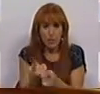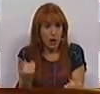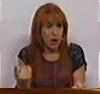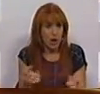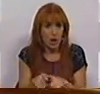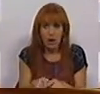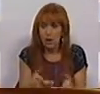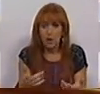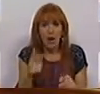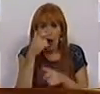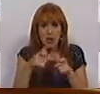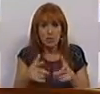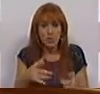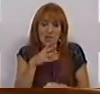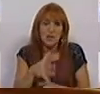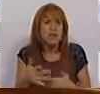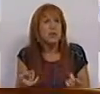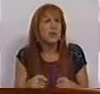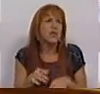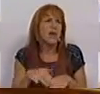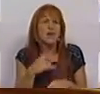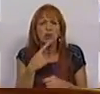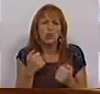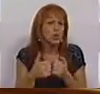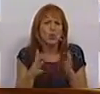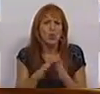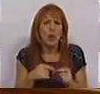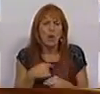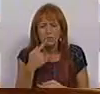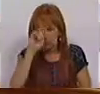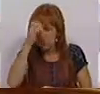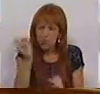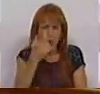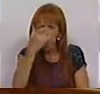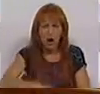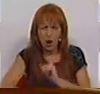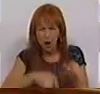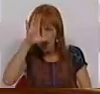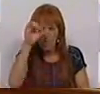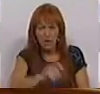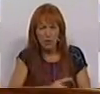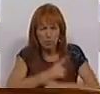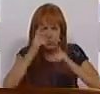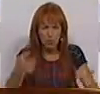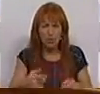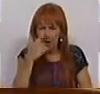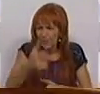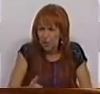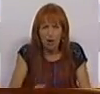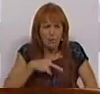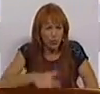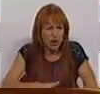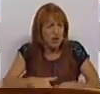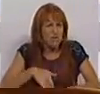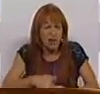façam. E por isso é que as pessoas dizem que estão a fazer tudo. Não, há aqui uma desumanidade até da parte do Governo, porque há pessoas, há portugueses